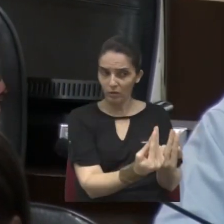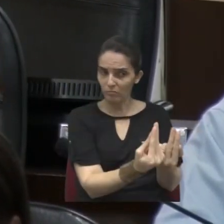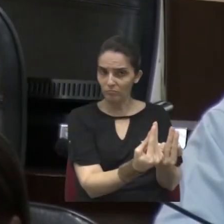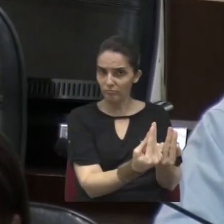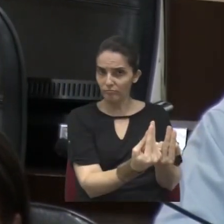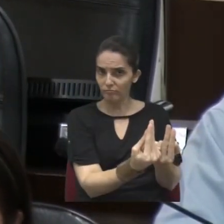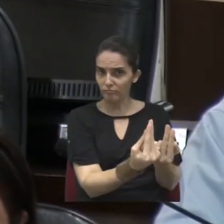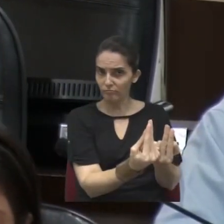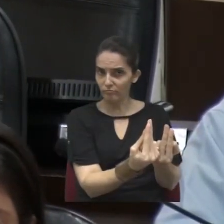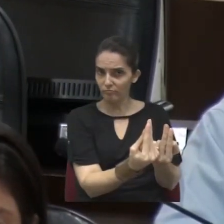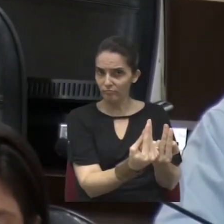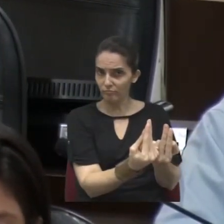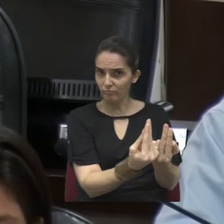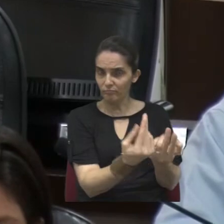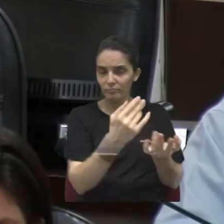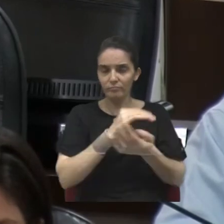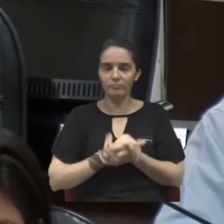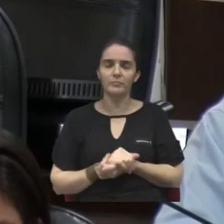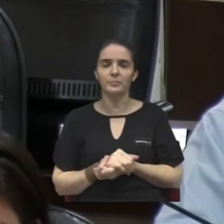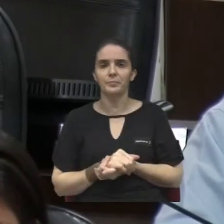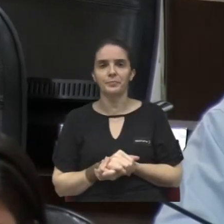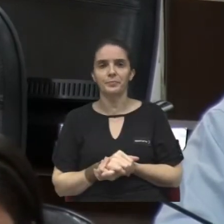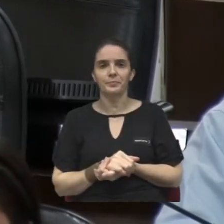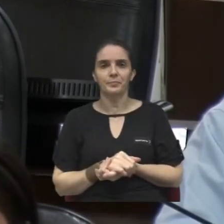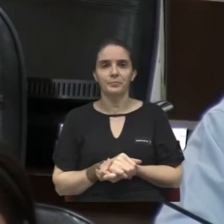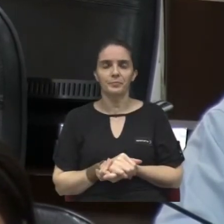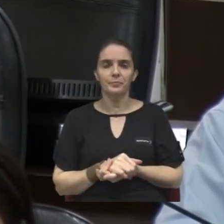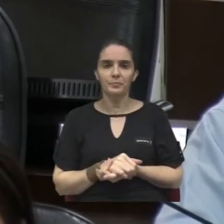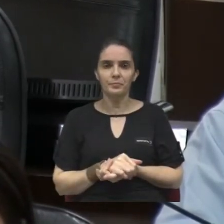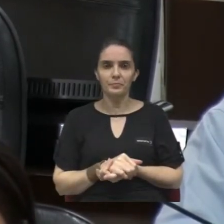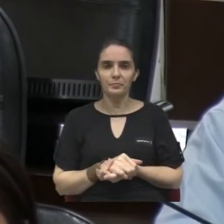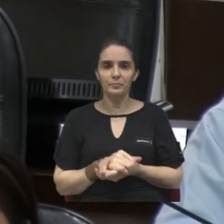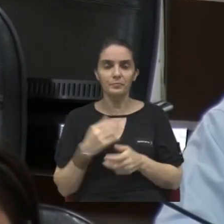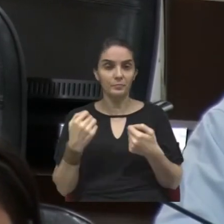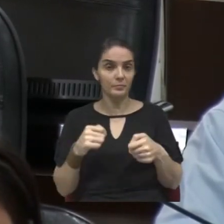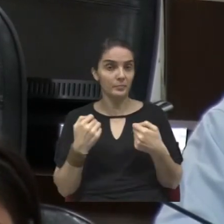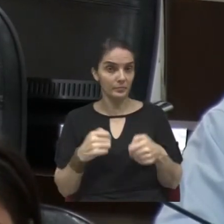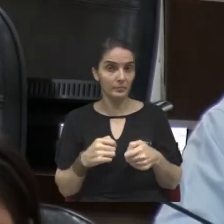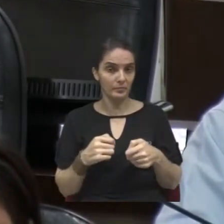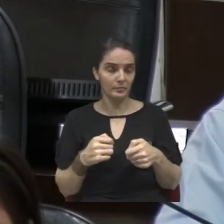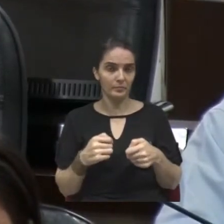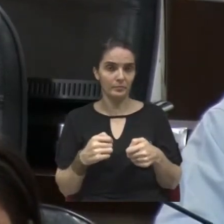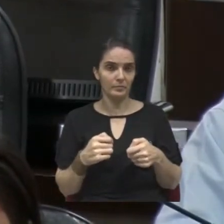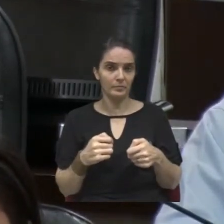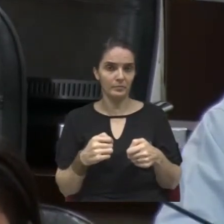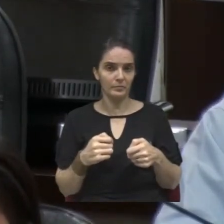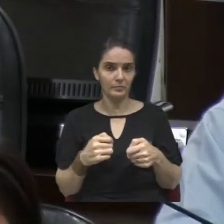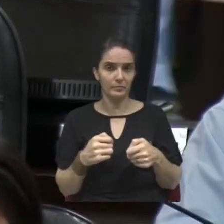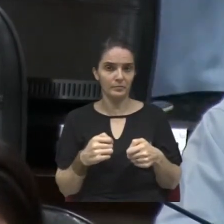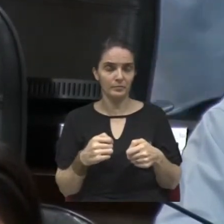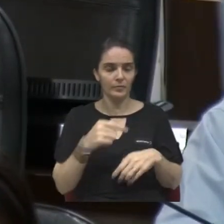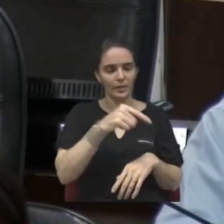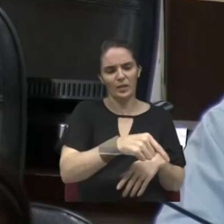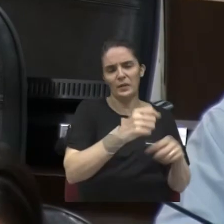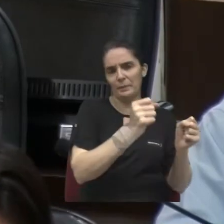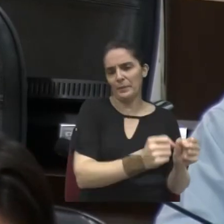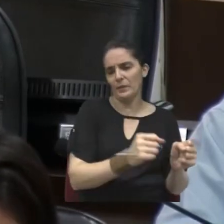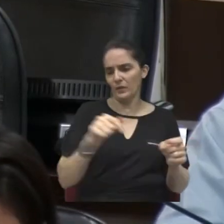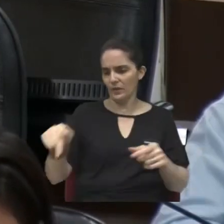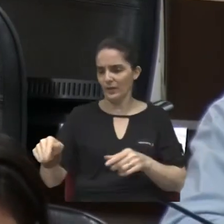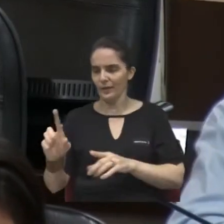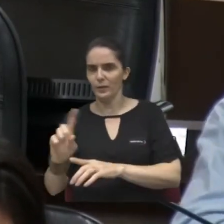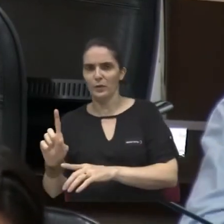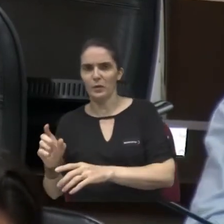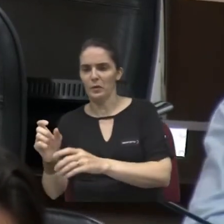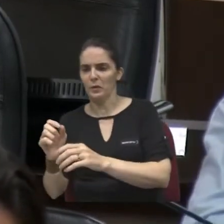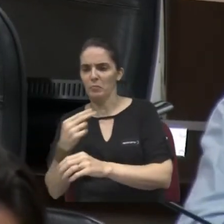Então, nós temos que deixar desse negócio que aqui pode, sabe, lá não pode, para aquele